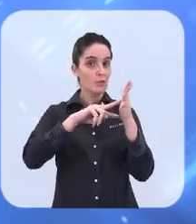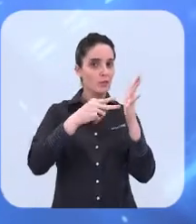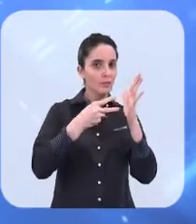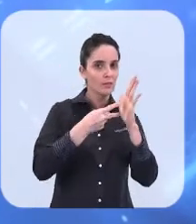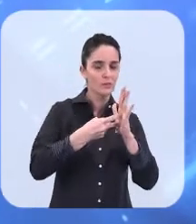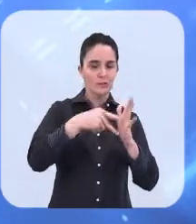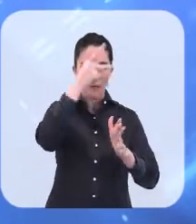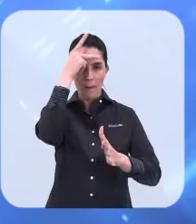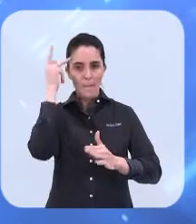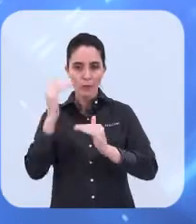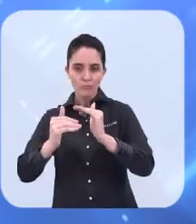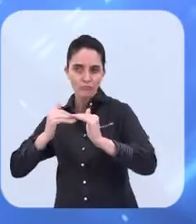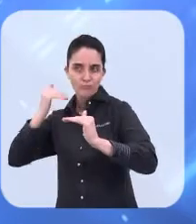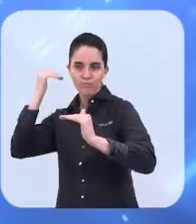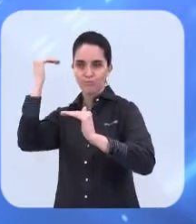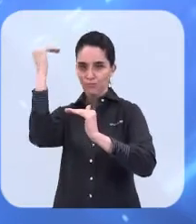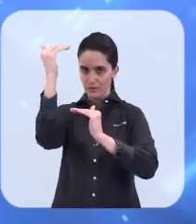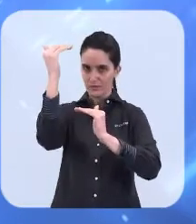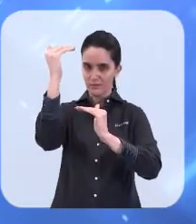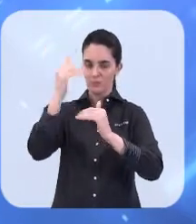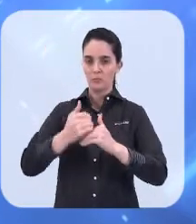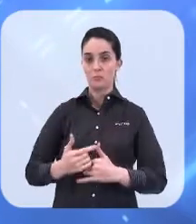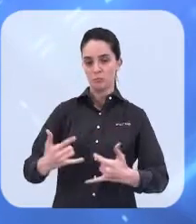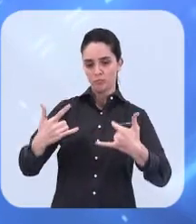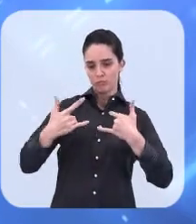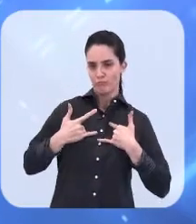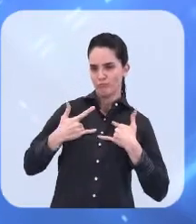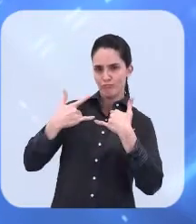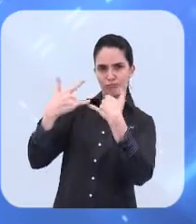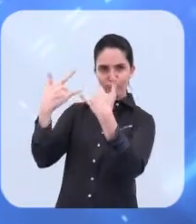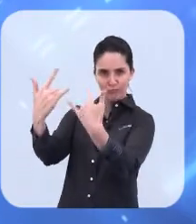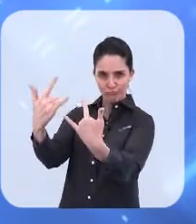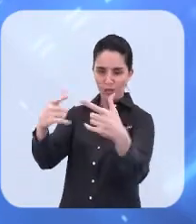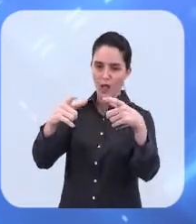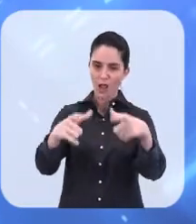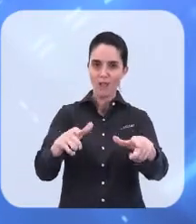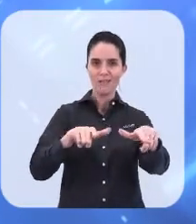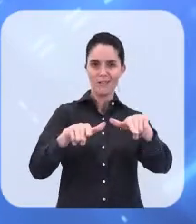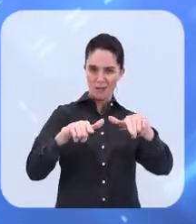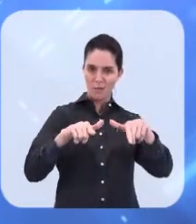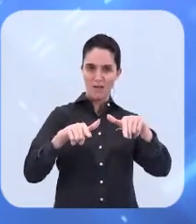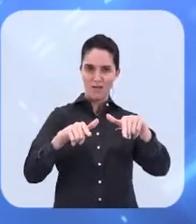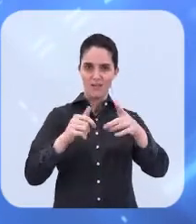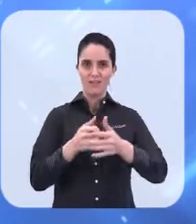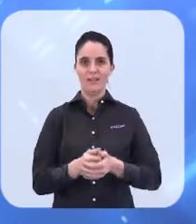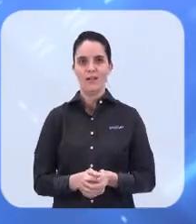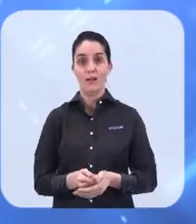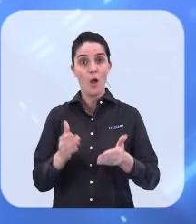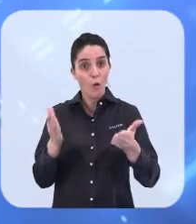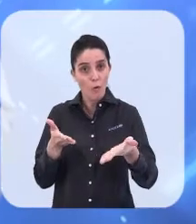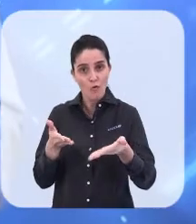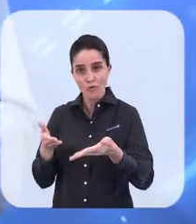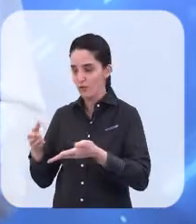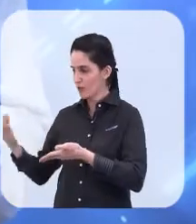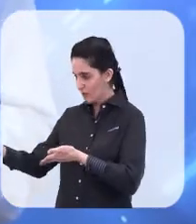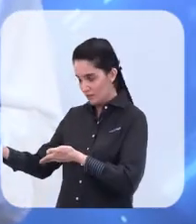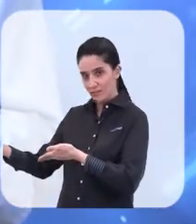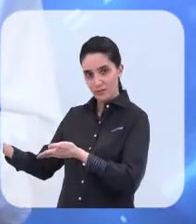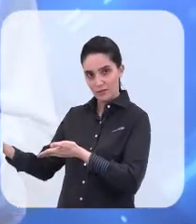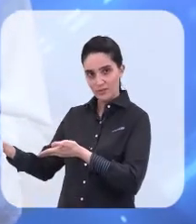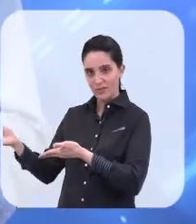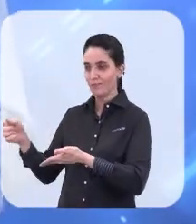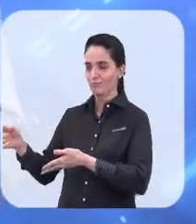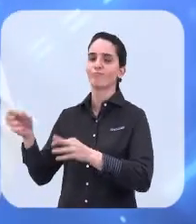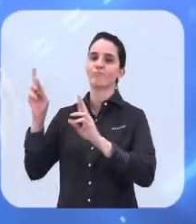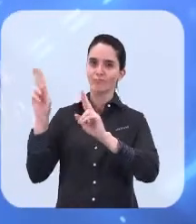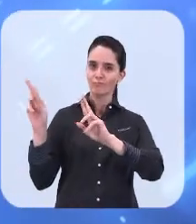têm resultados acima da média e que por isso acabam se destacando em suas áreas de atuação. E o nosso entrevistado de hoje tem feito